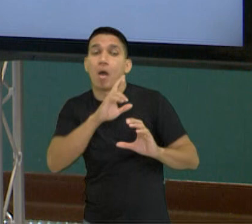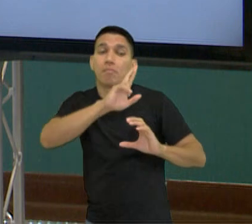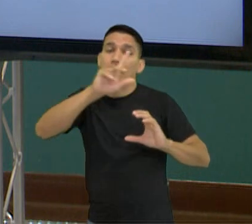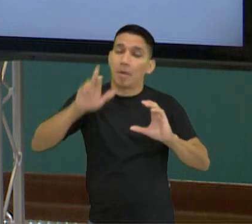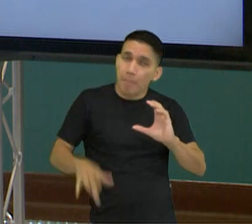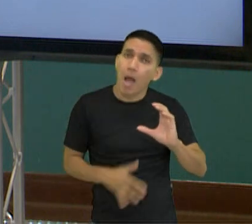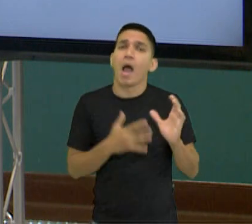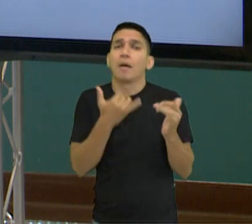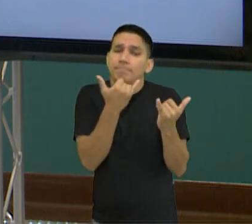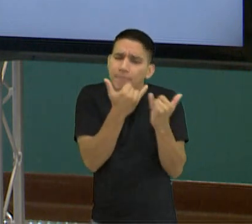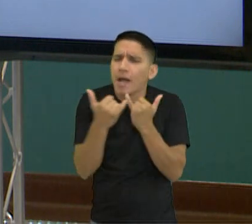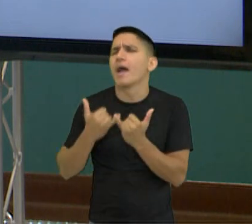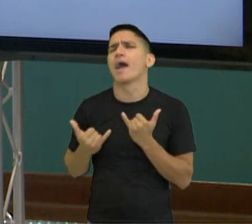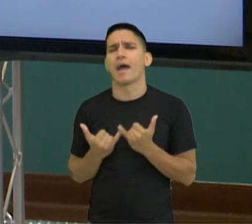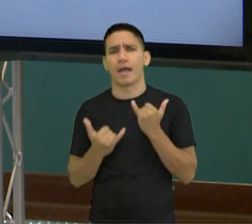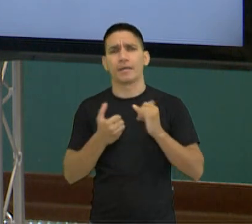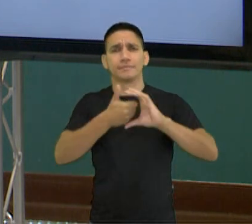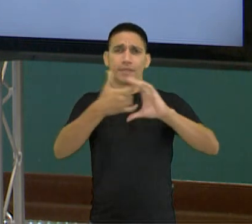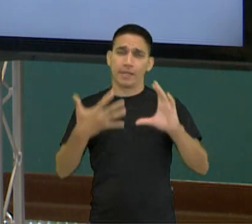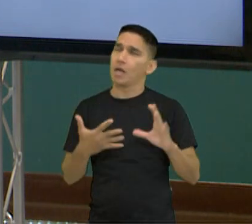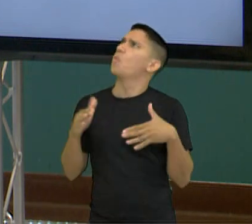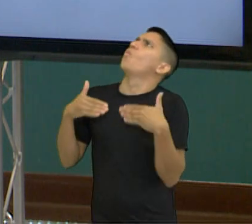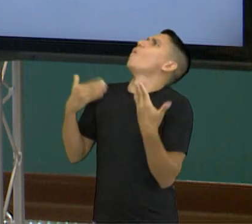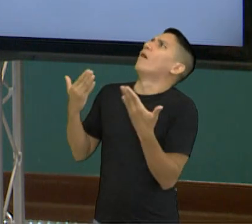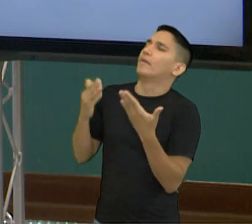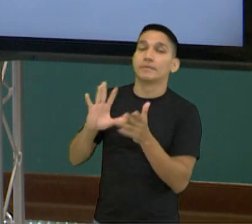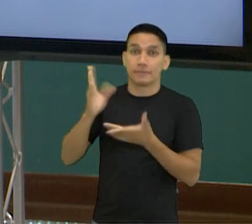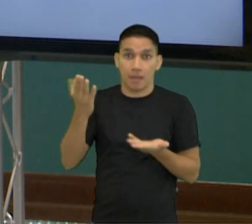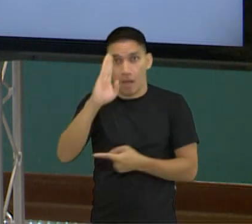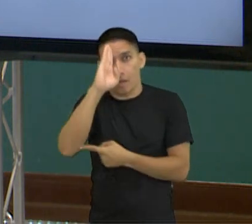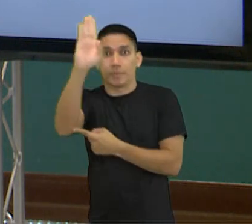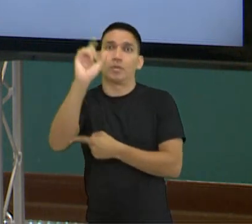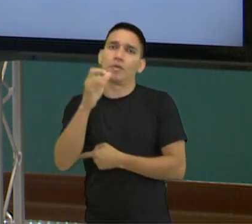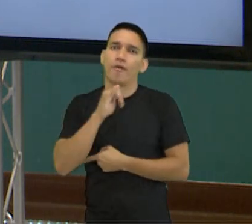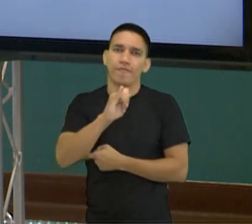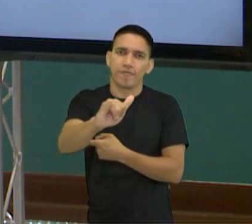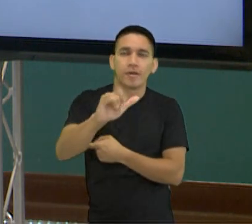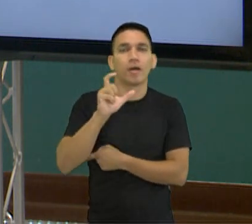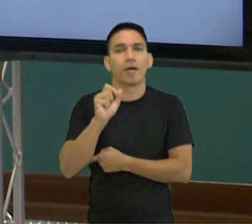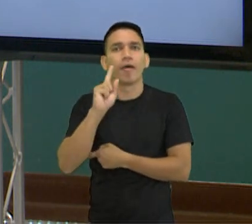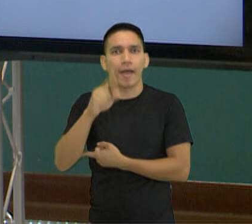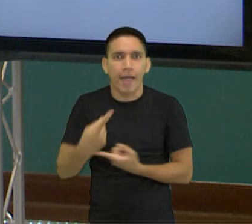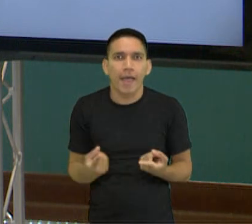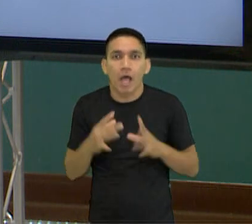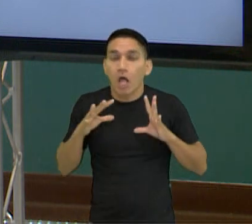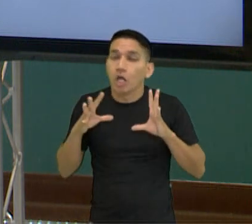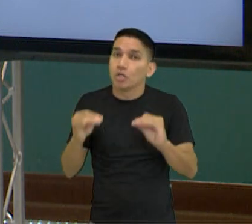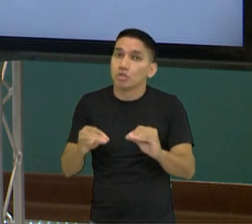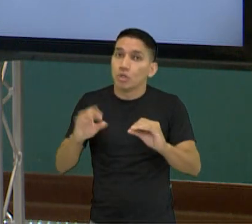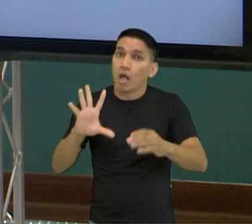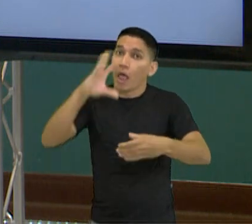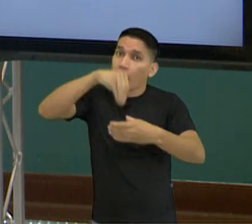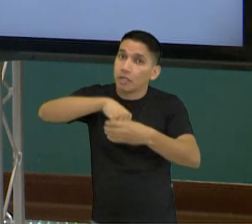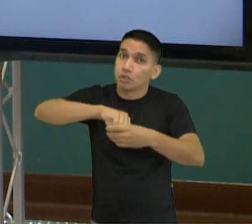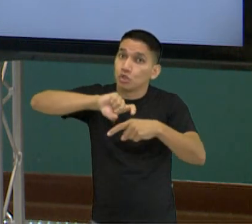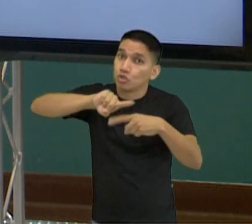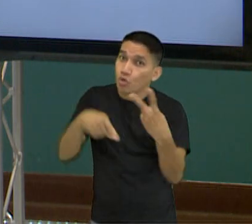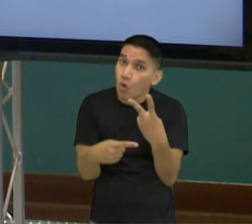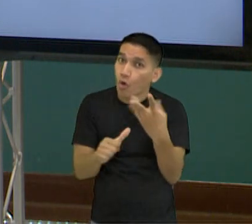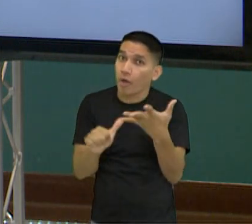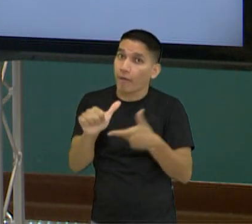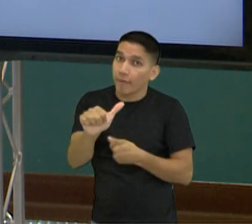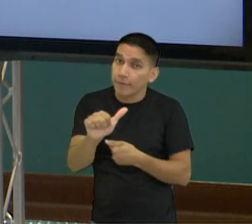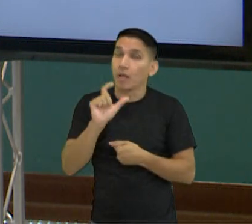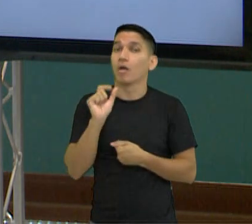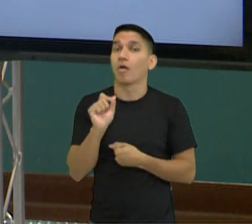características parecidas. E quais são, professor? Bom, a principal eu tenho dito a vocês. Eles são constituídos de apenas dois